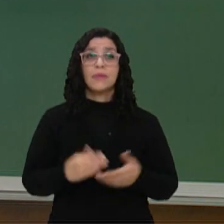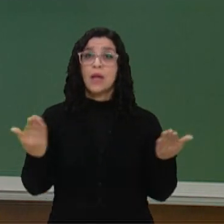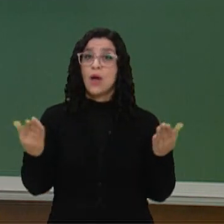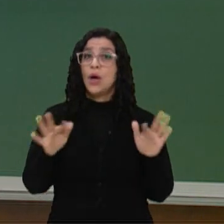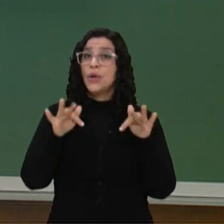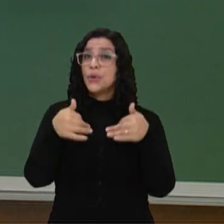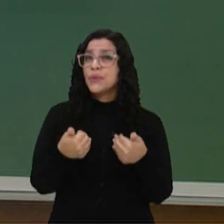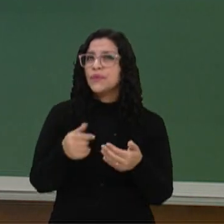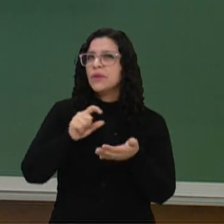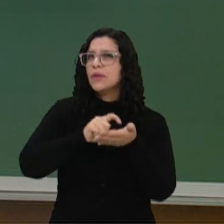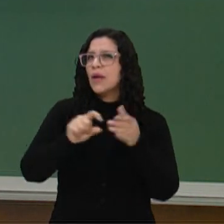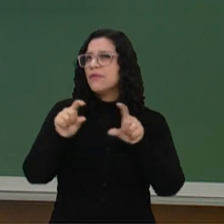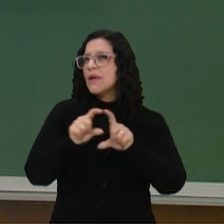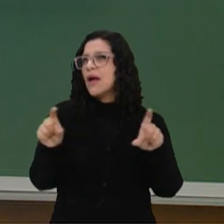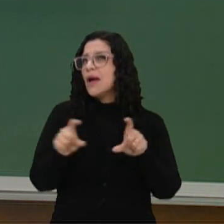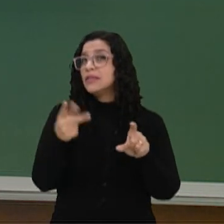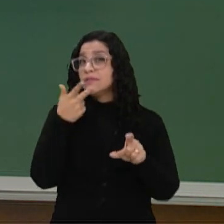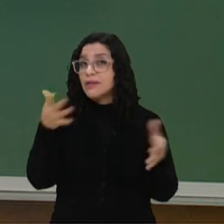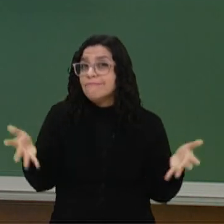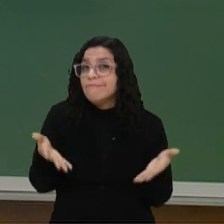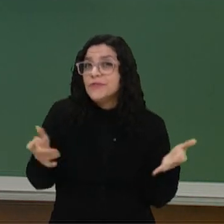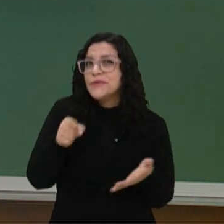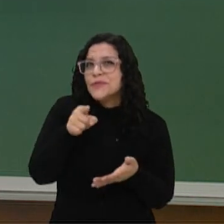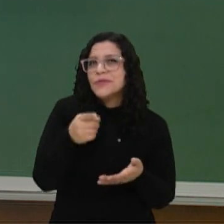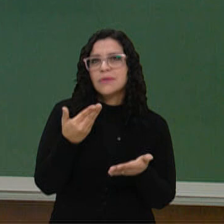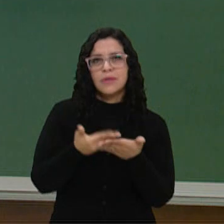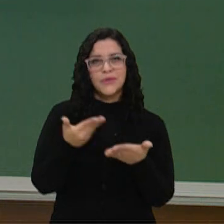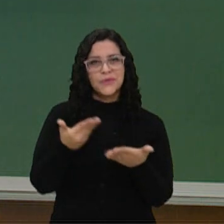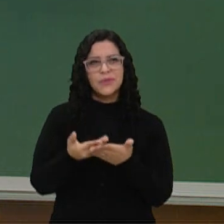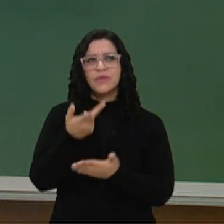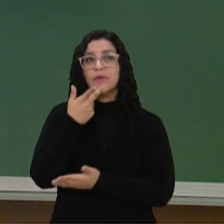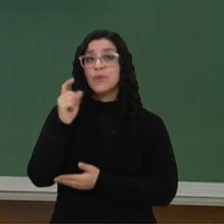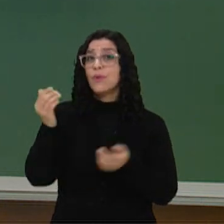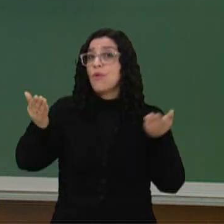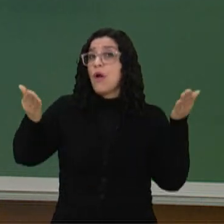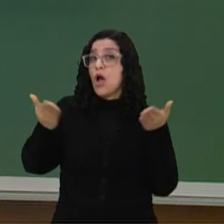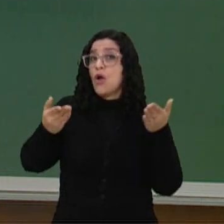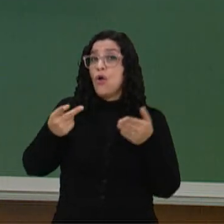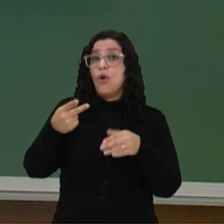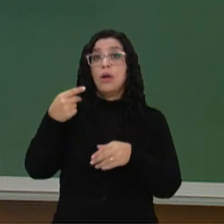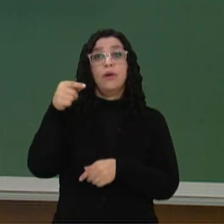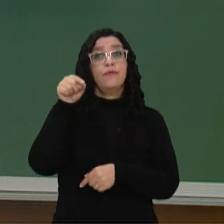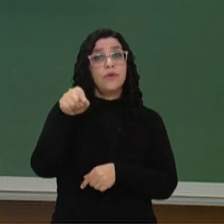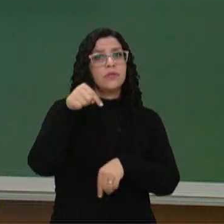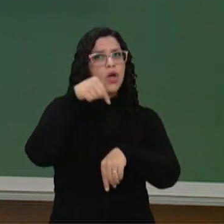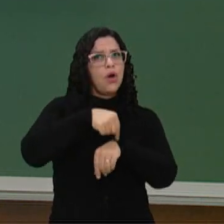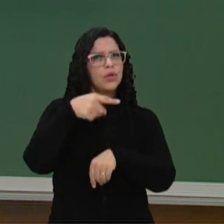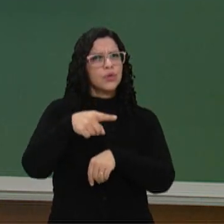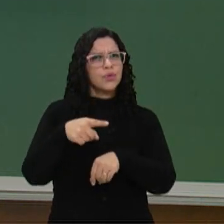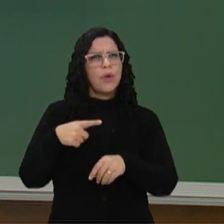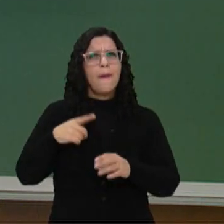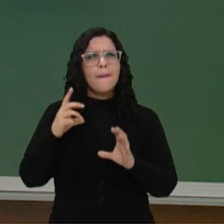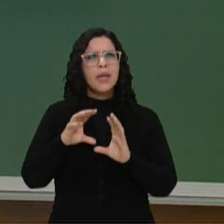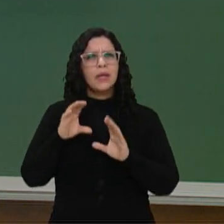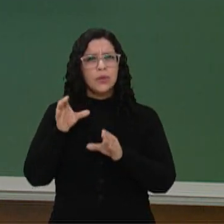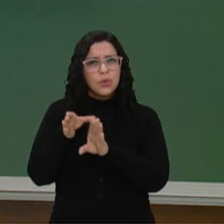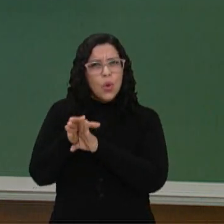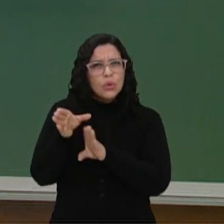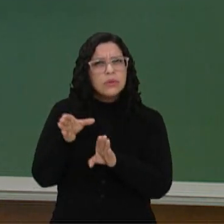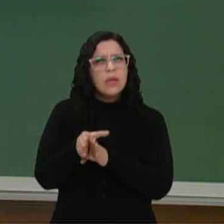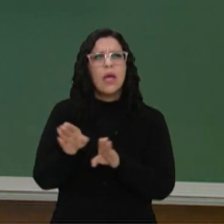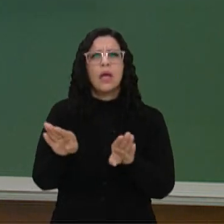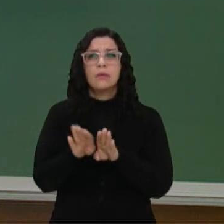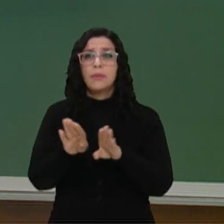E ela termina dizendo, motivando você, jovem estudante, dizendo que agora é a sua vez, que você deve pegar todos esses conselhos, todos